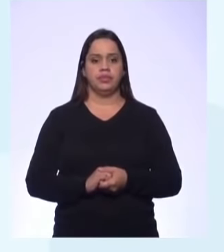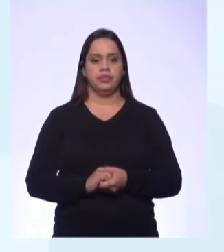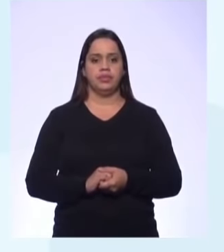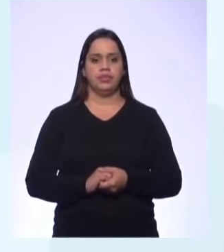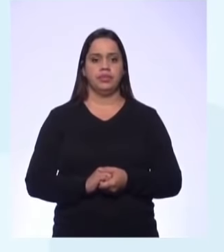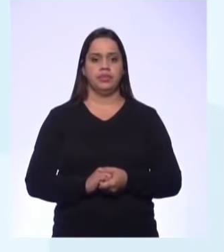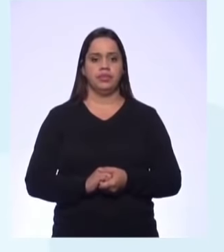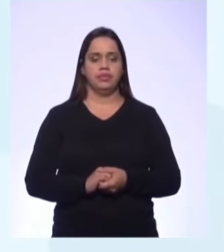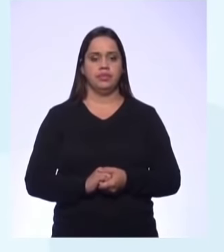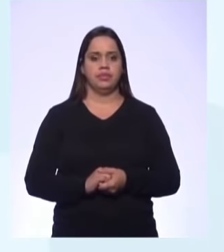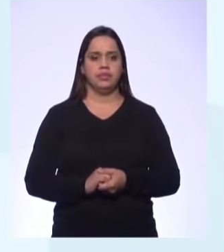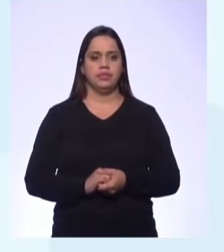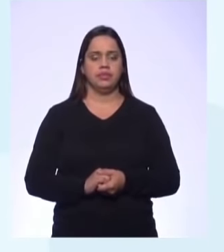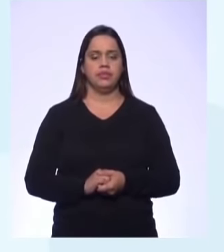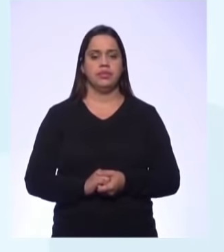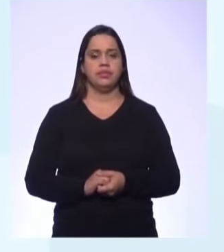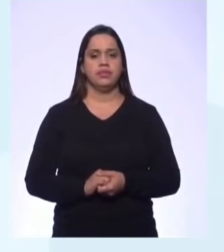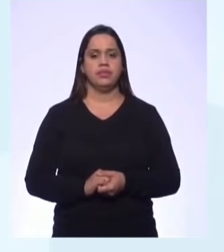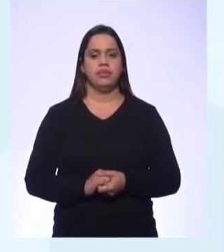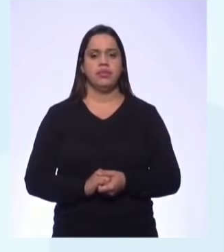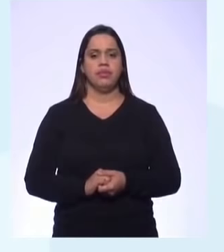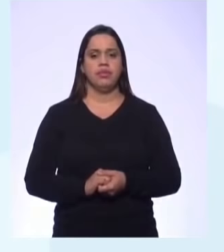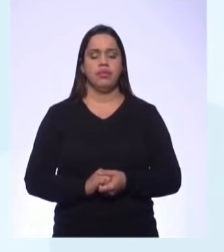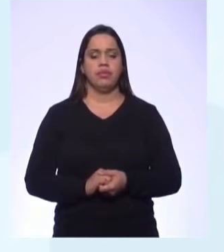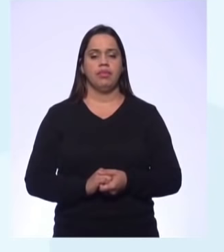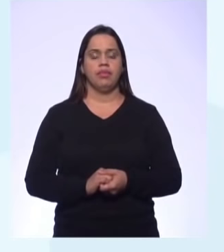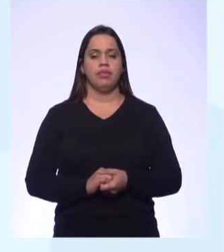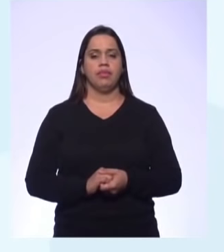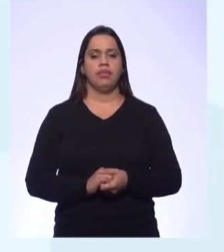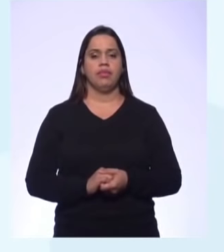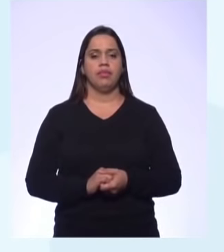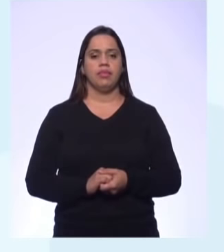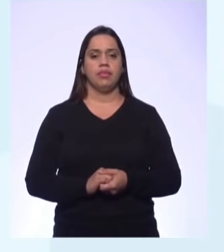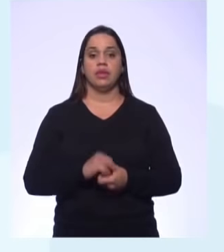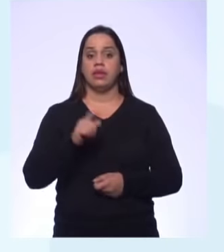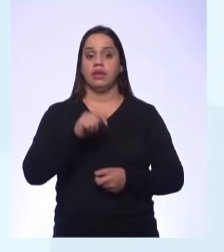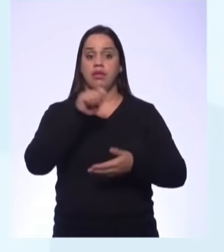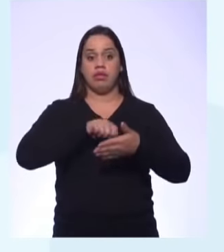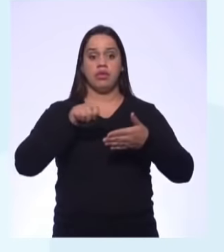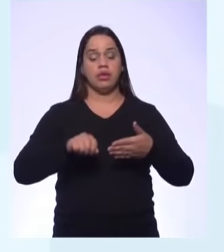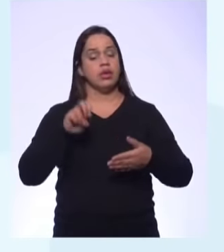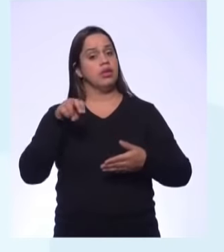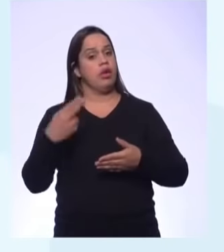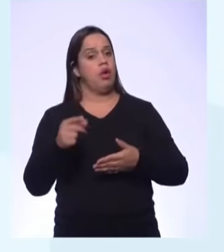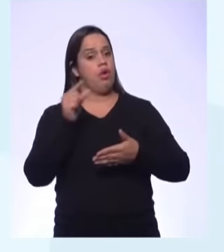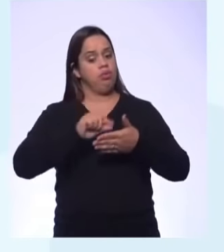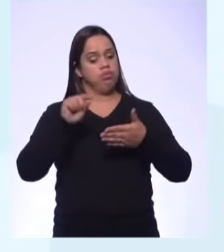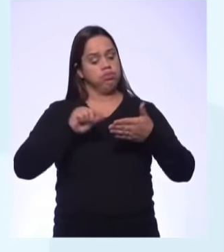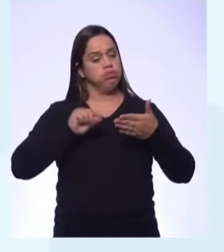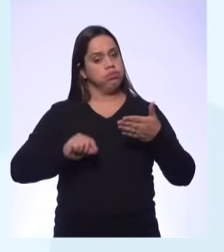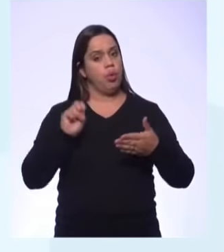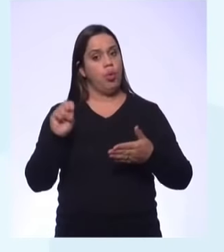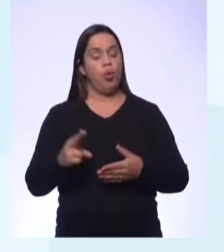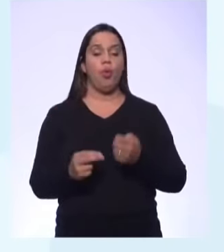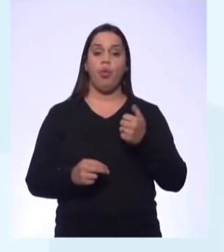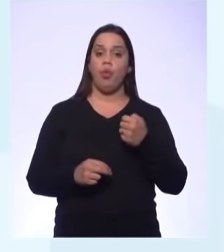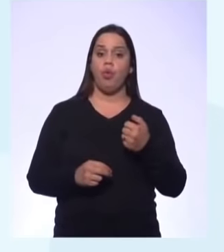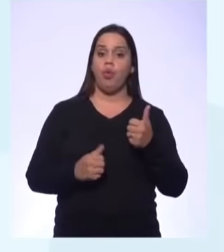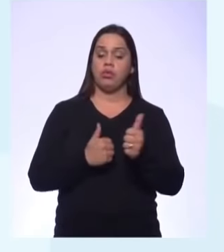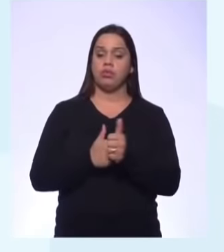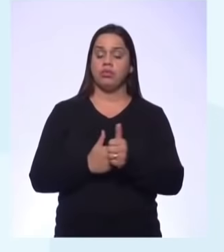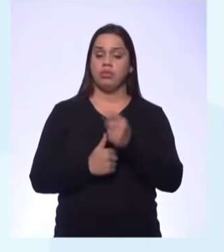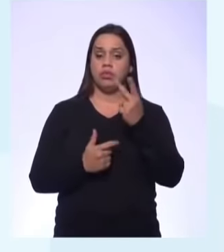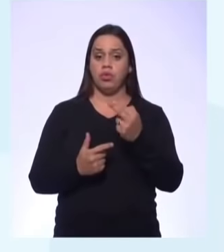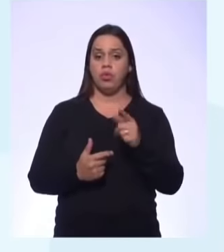same way and have the same meaning. Que são soletradas ou escritas exatamente ou quase exatamente da mesma